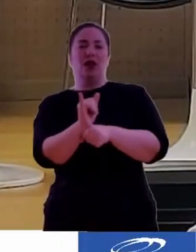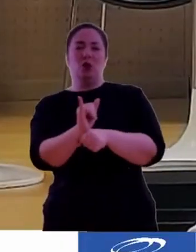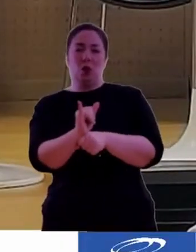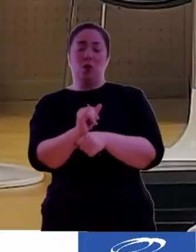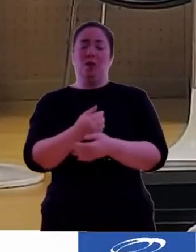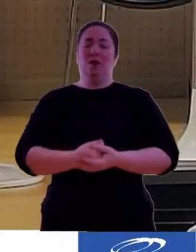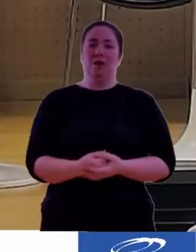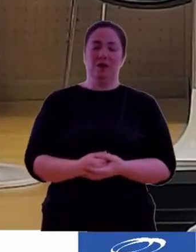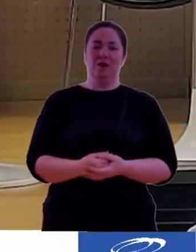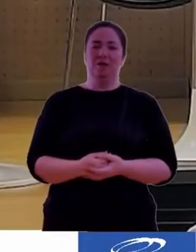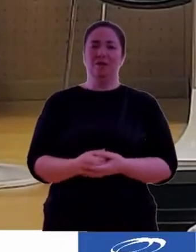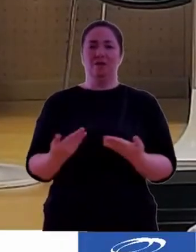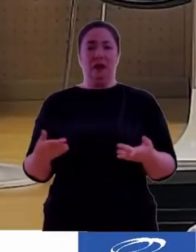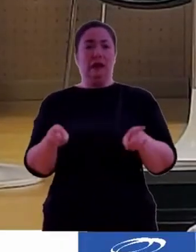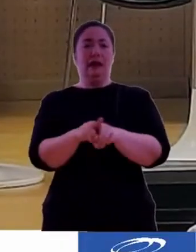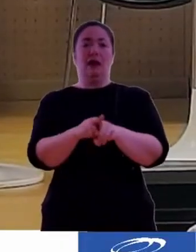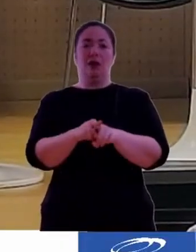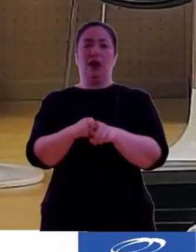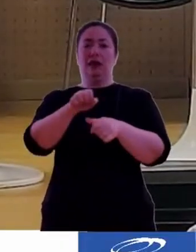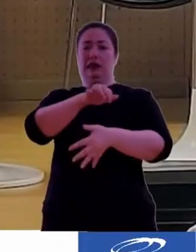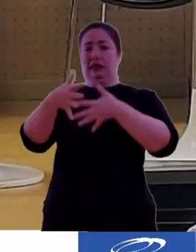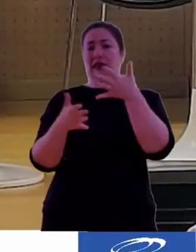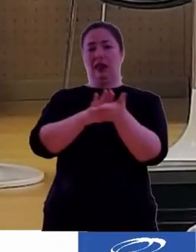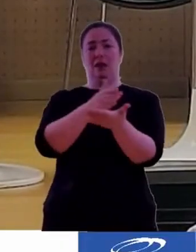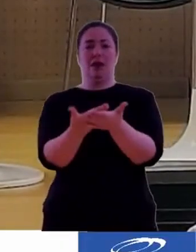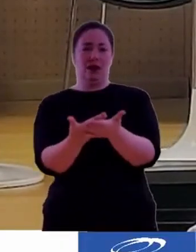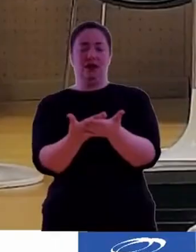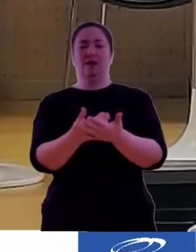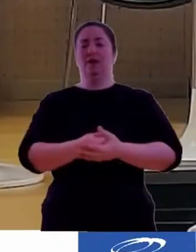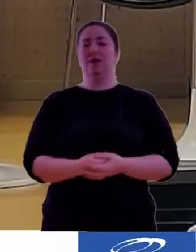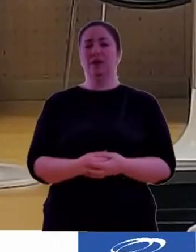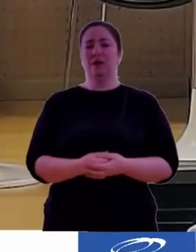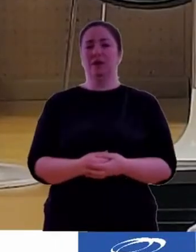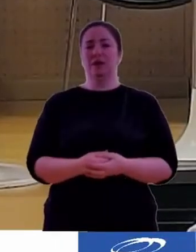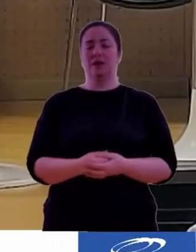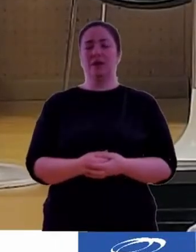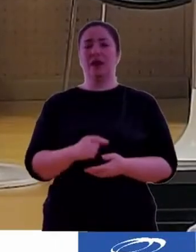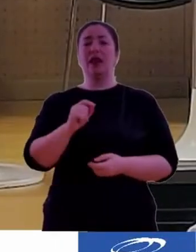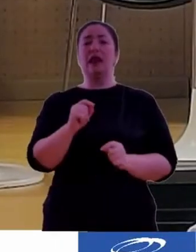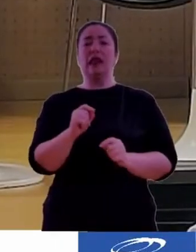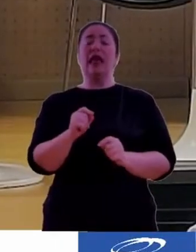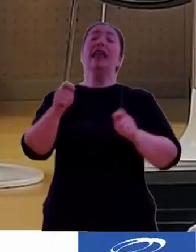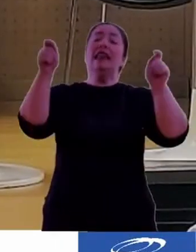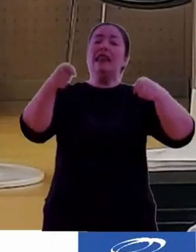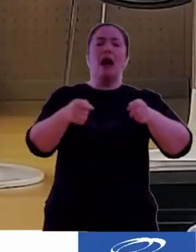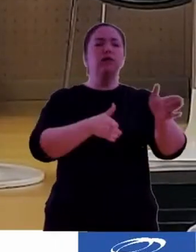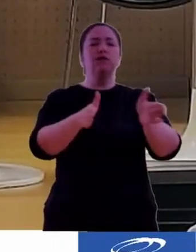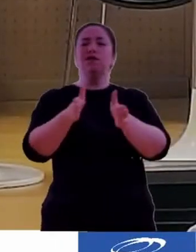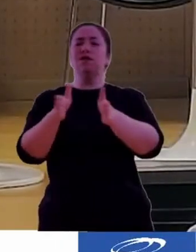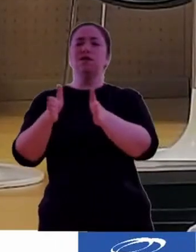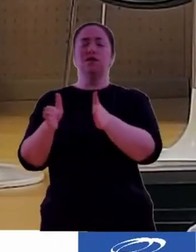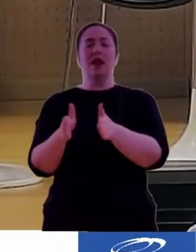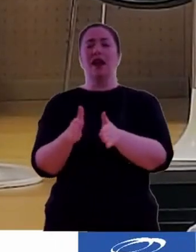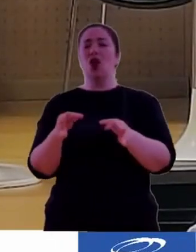com tradução na linguagem brasileira de sinais, justamente para a gente poder aumentar essa acessibilidade, para que